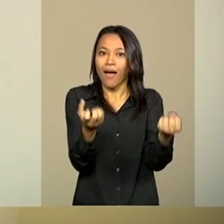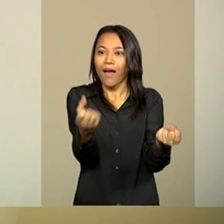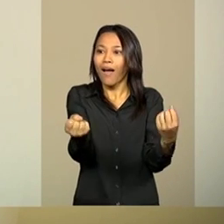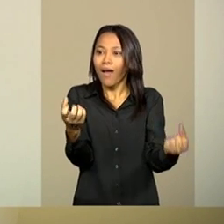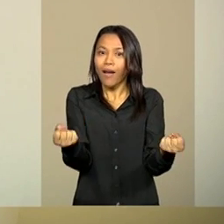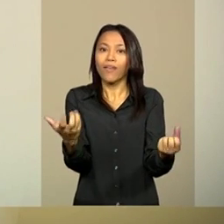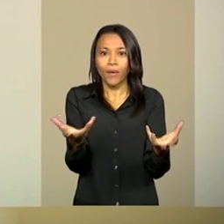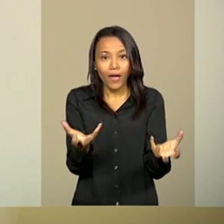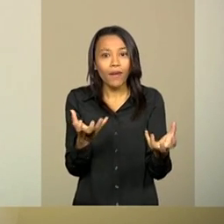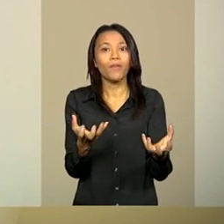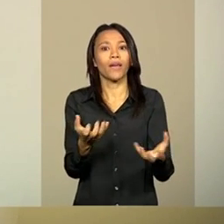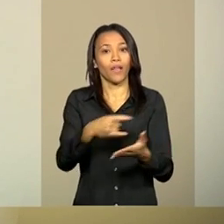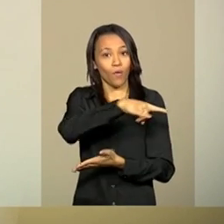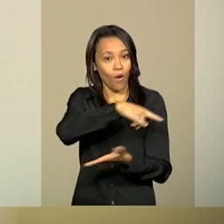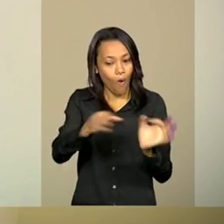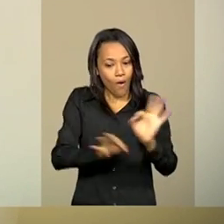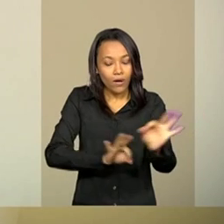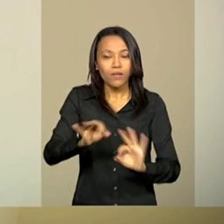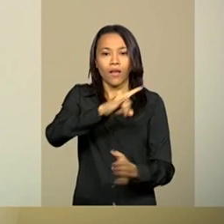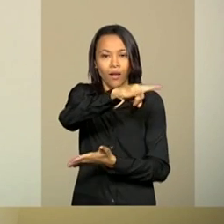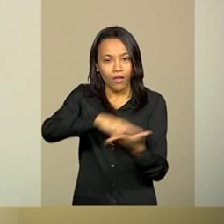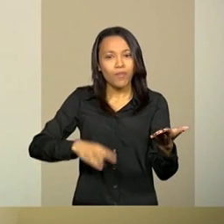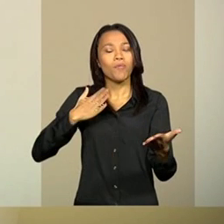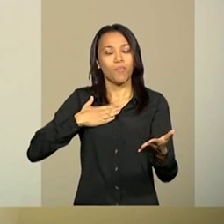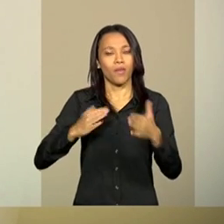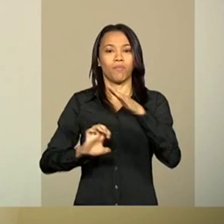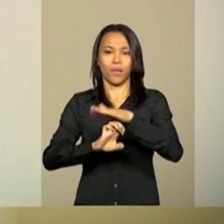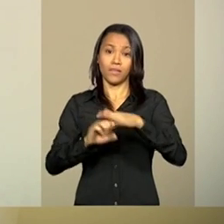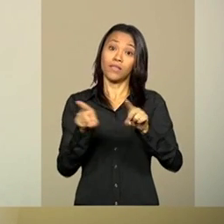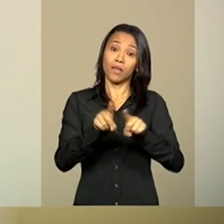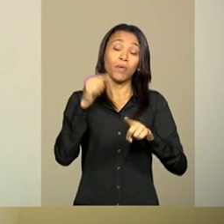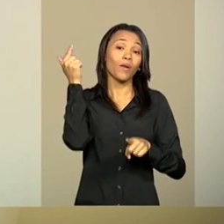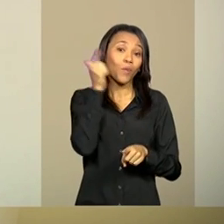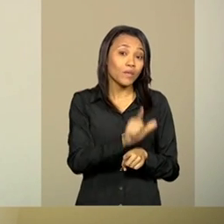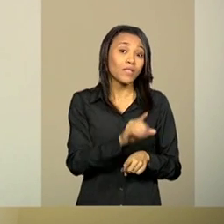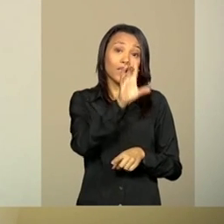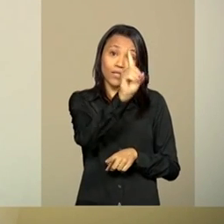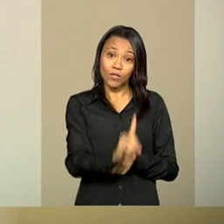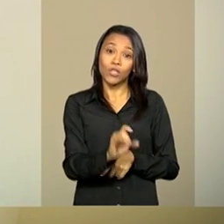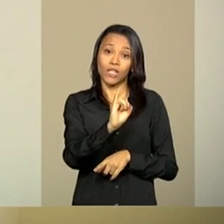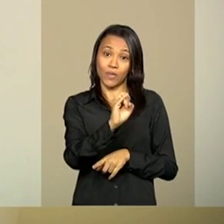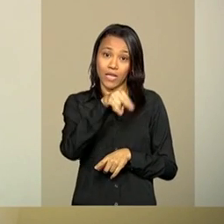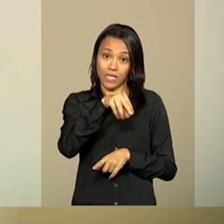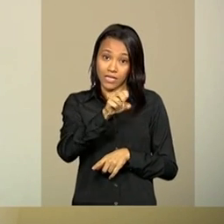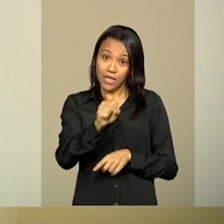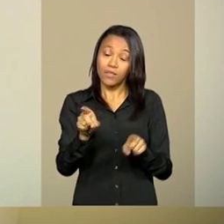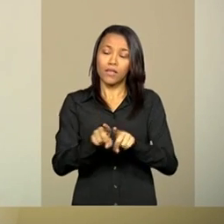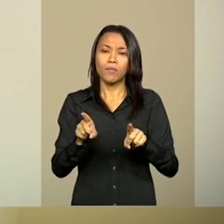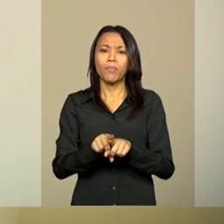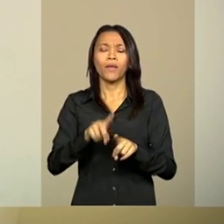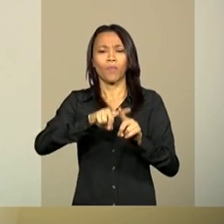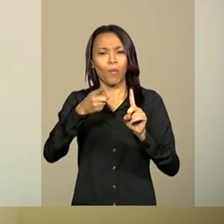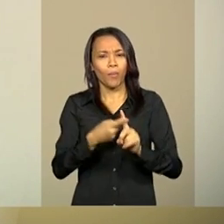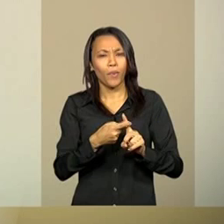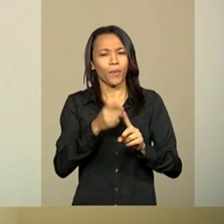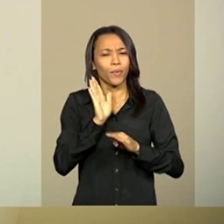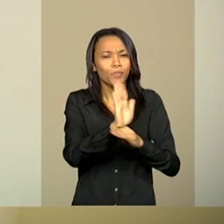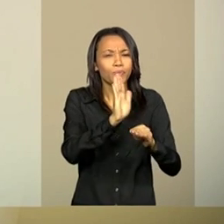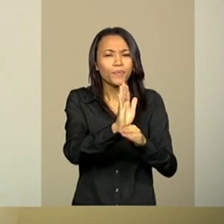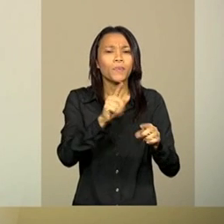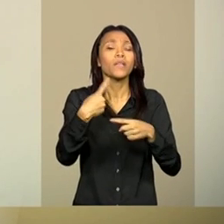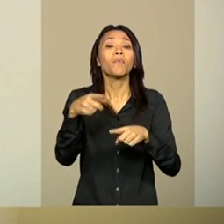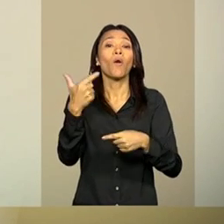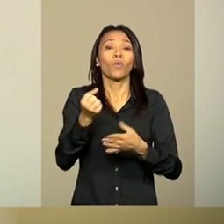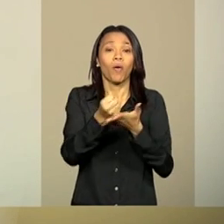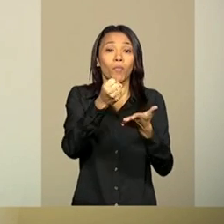negócio contribuir com a previdência assim ter direito à aposentadoria licença maternidade e auxílio doença e outras